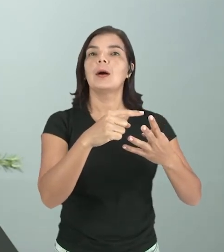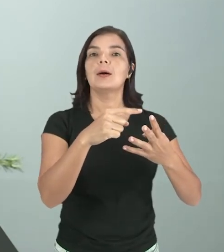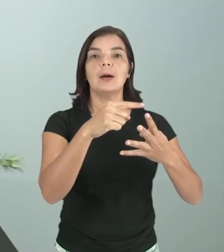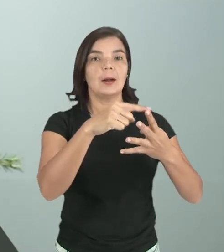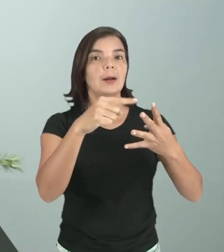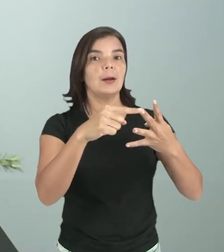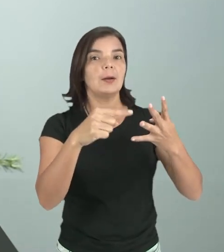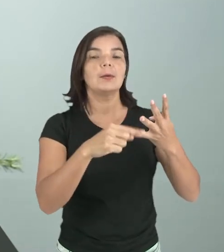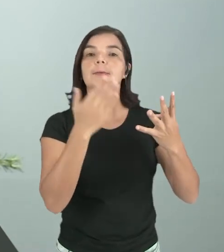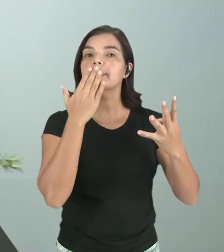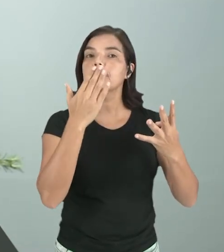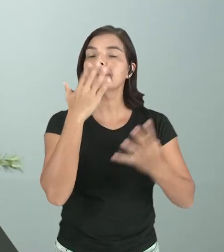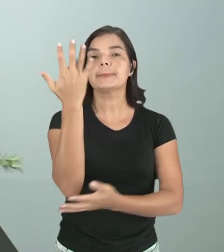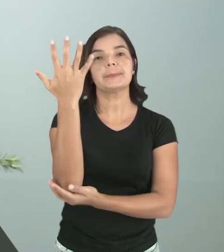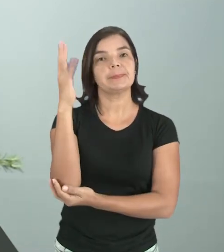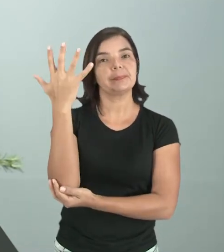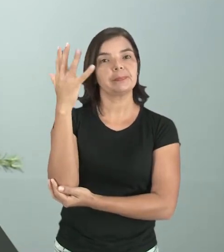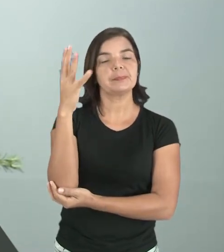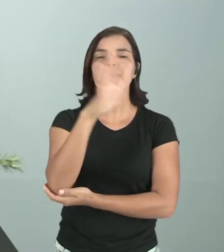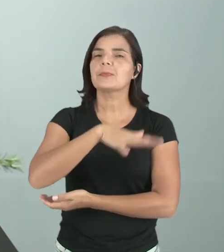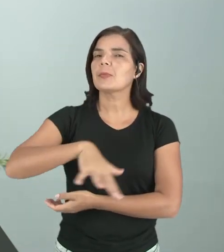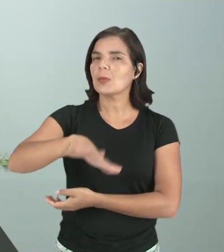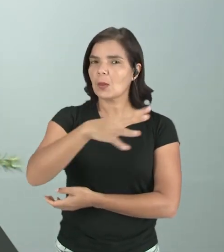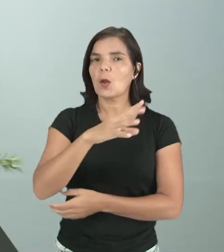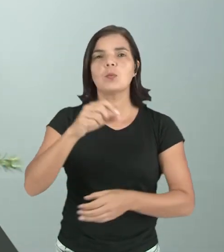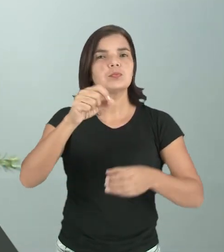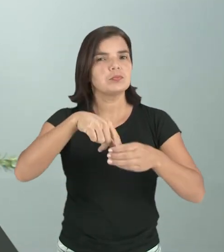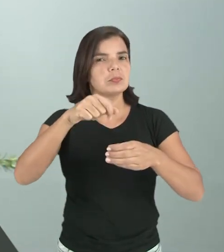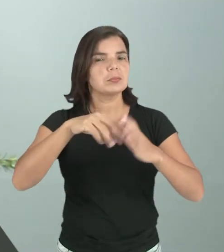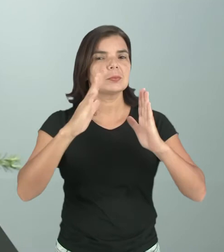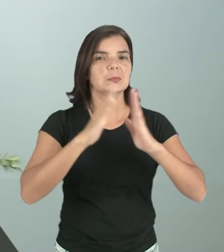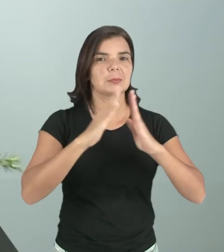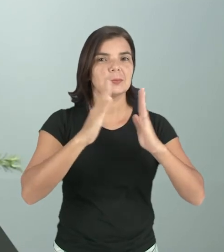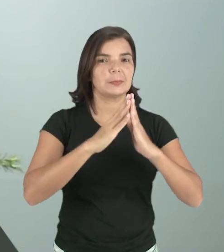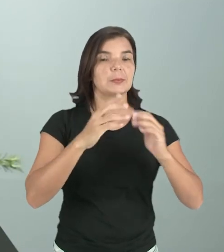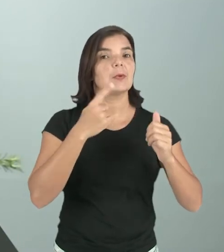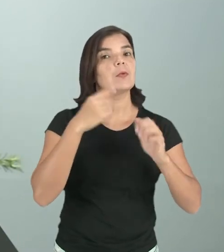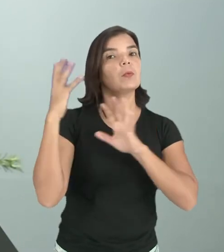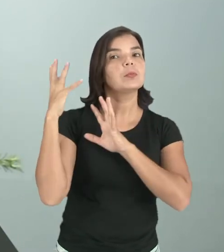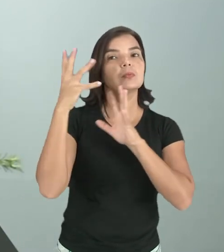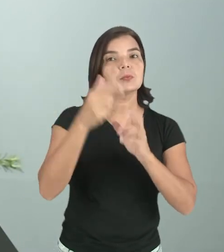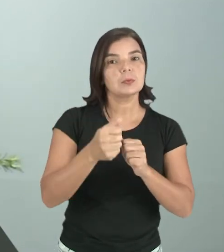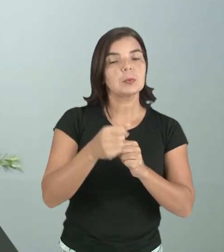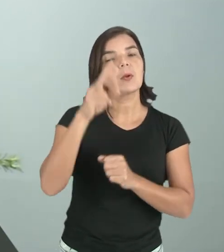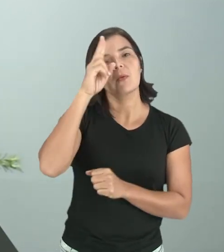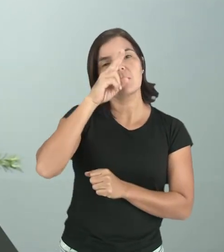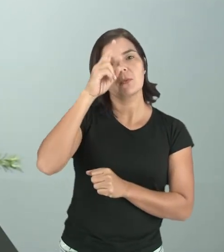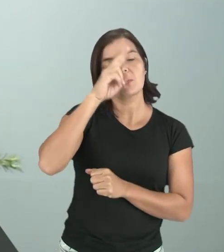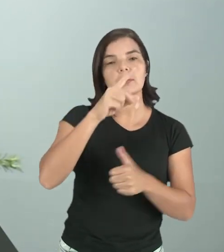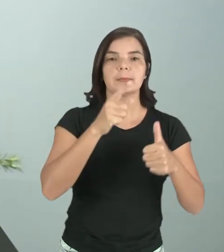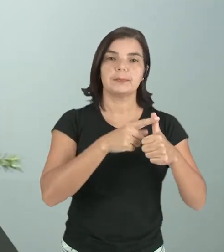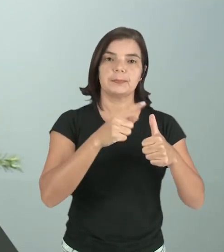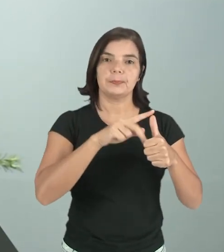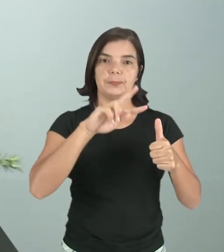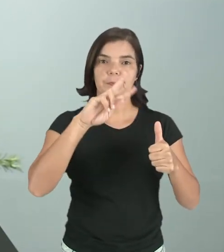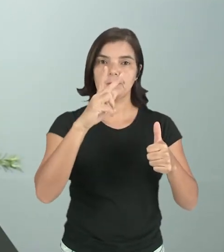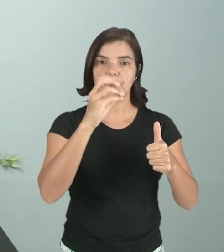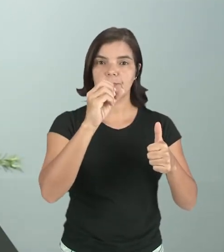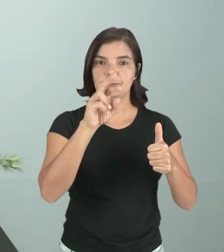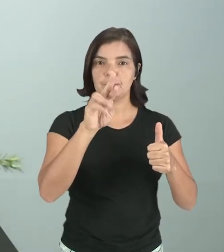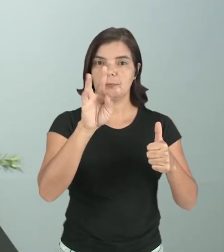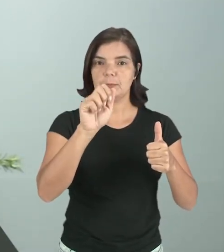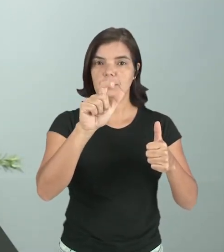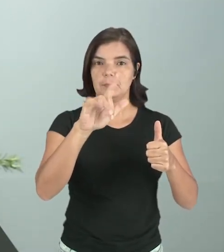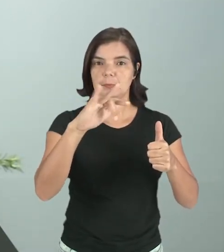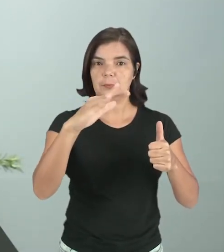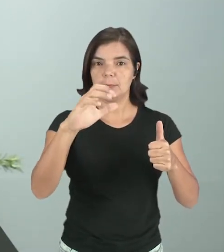as 4 tipos de plantas que geralmente nós cultivamos em casa, que foram, vamos recapitular e vamos relembrar. Mostrei a